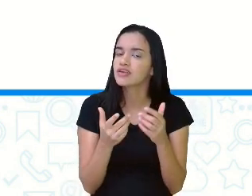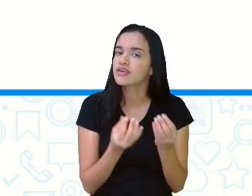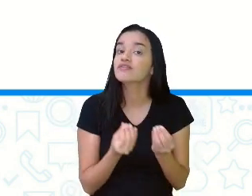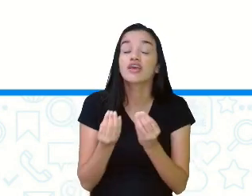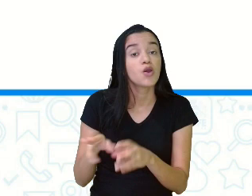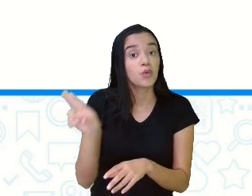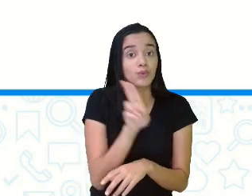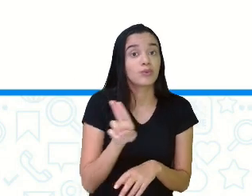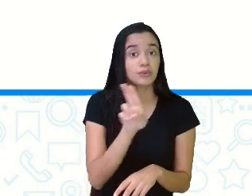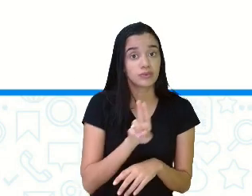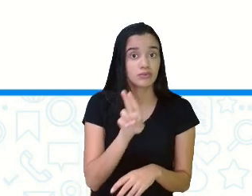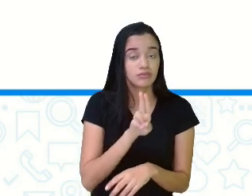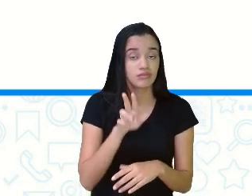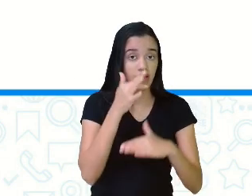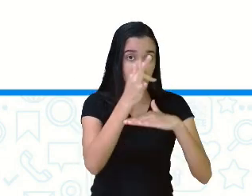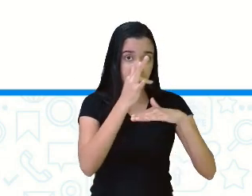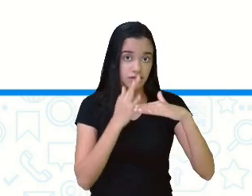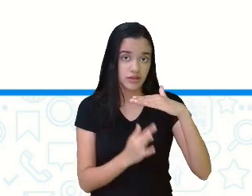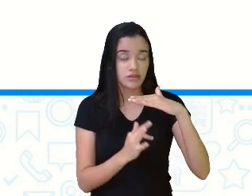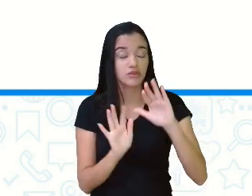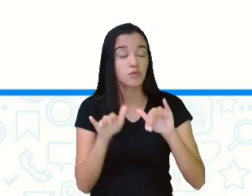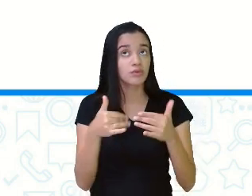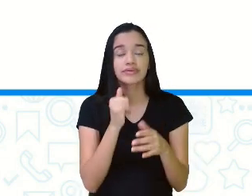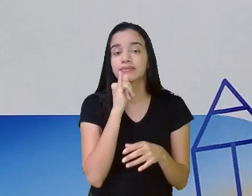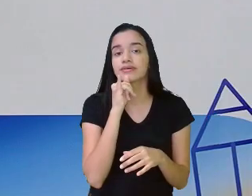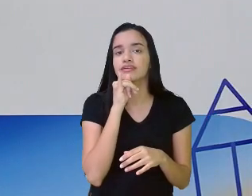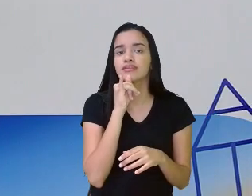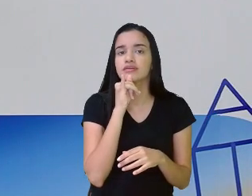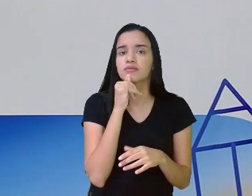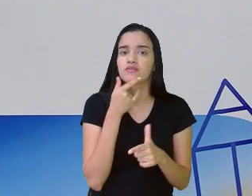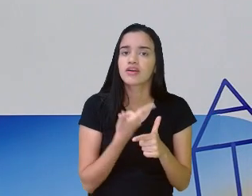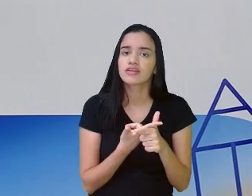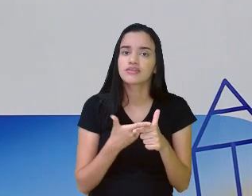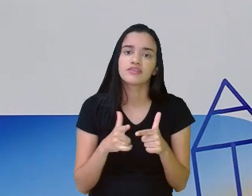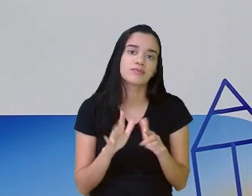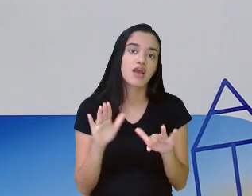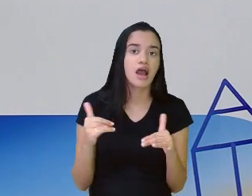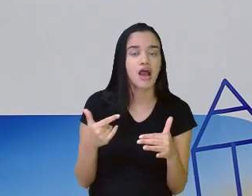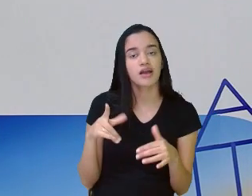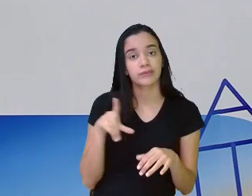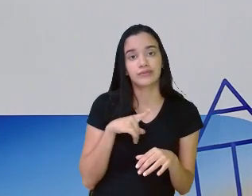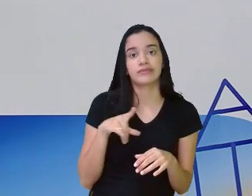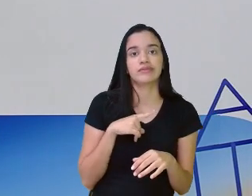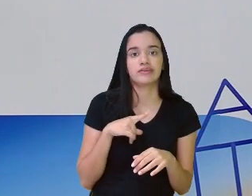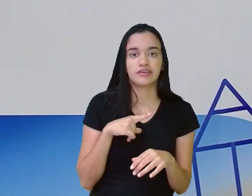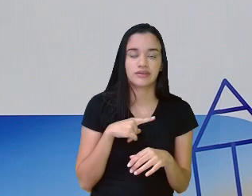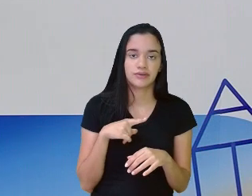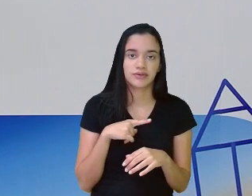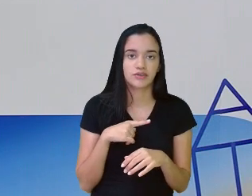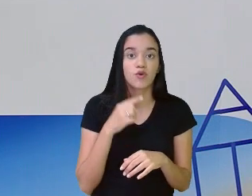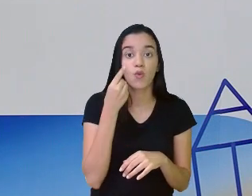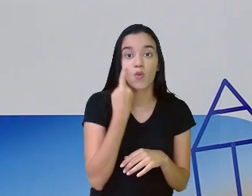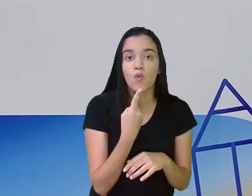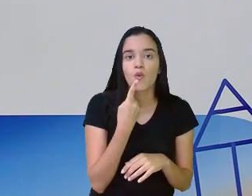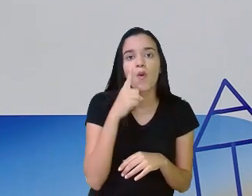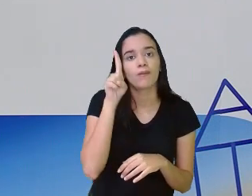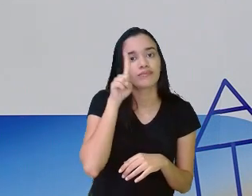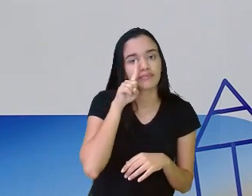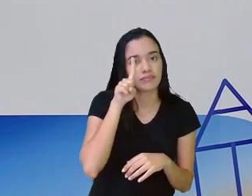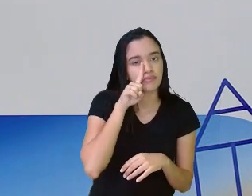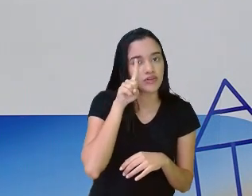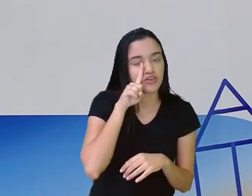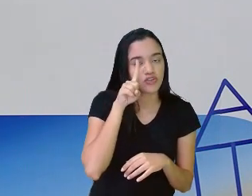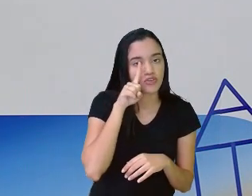utiliza bastante essa fração quando a gente vai dividir o lanche. Ah, eu tenho um biscoito, eu